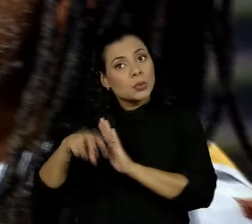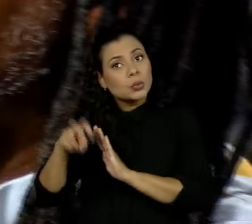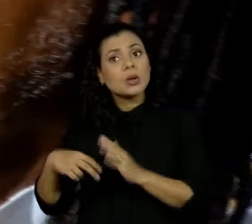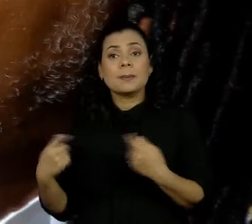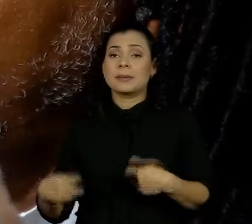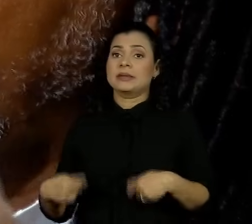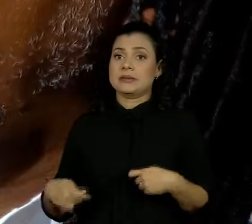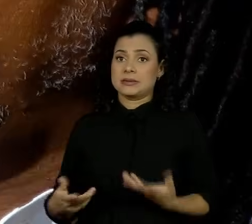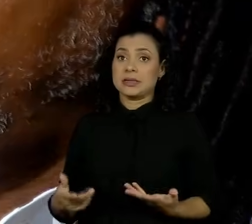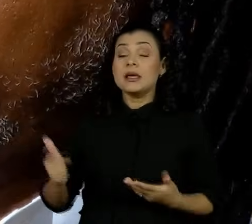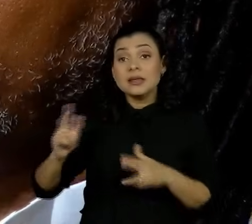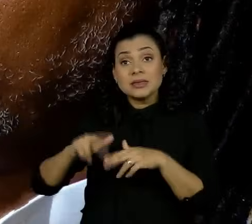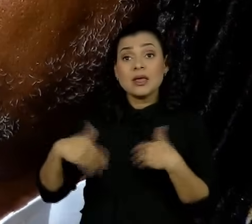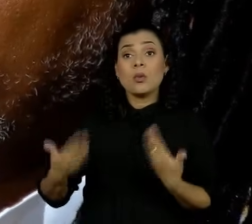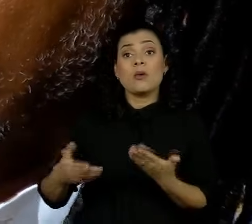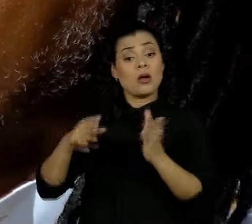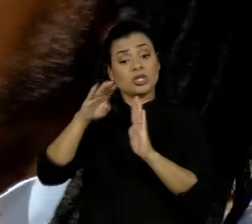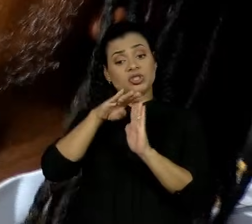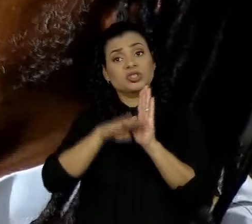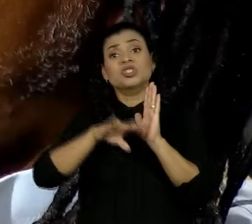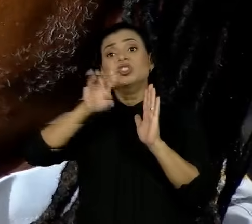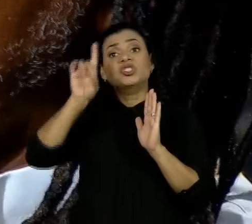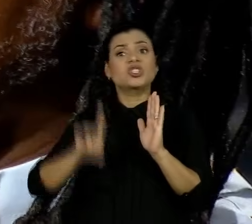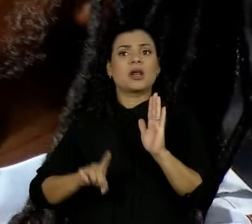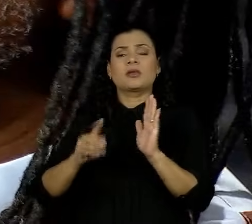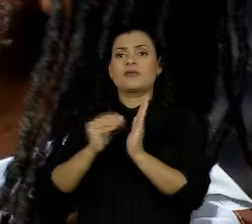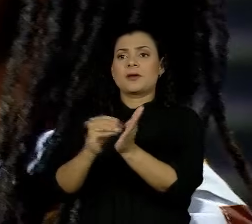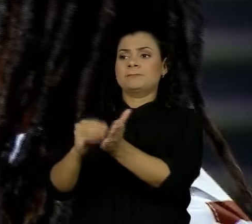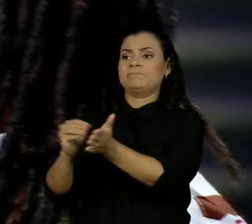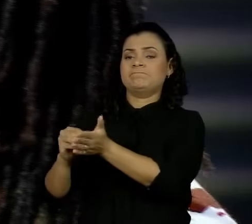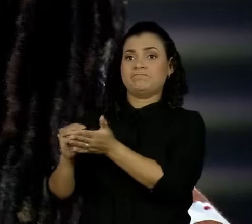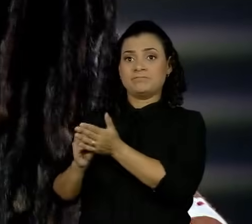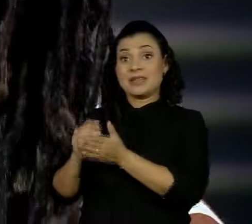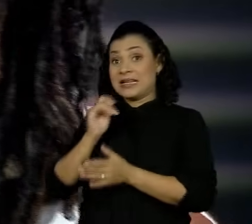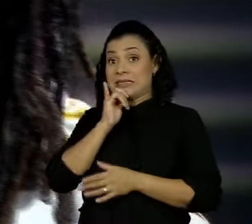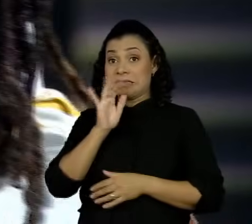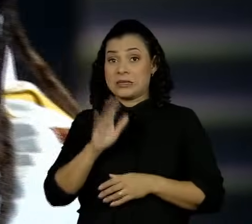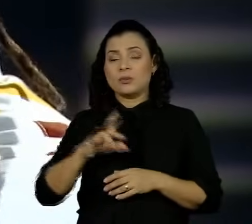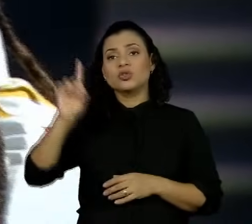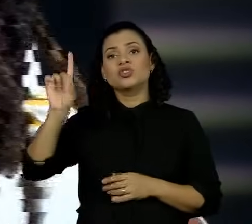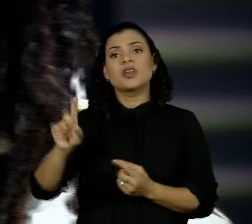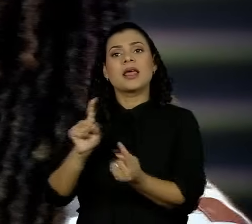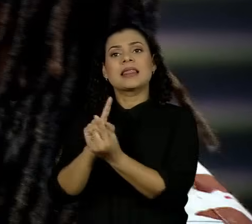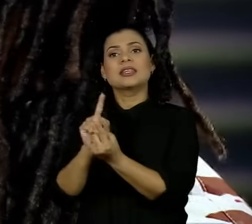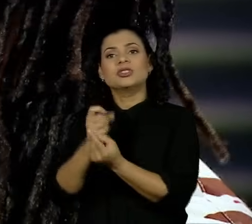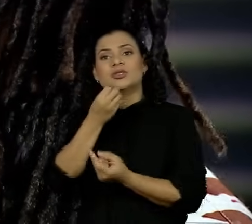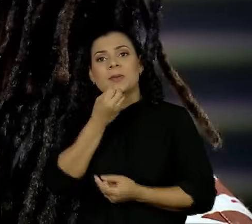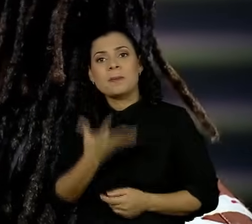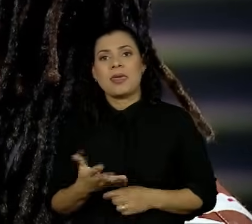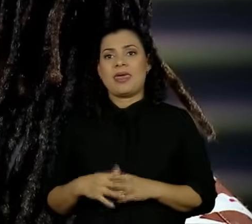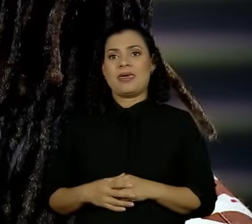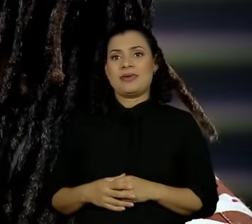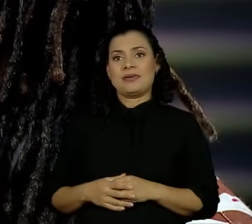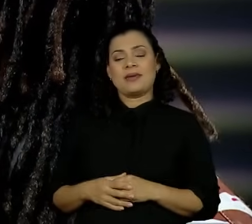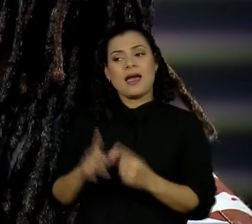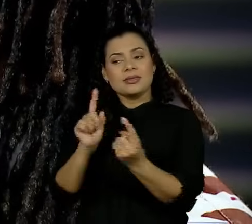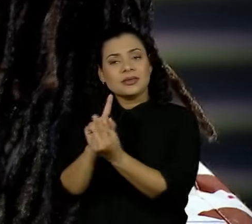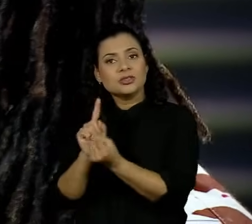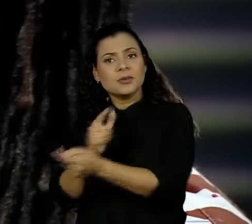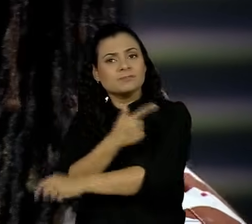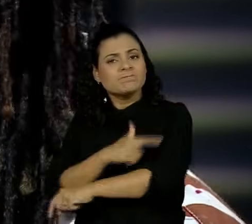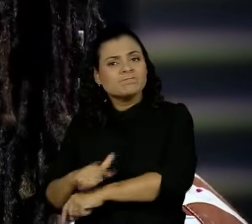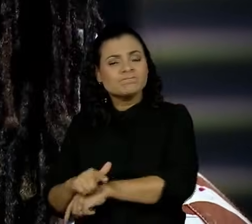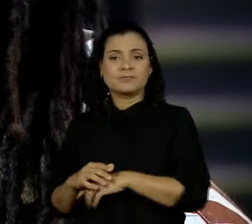muitos direitos que não são garantidos Ah, para muitas pessoas. O direito, por exemplo, de ser bem atendida tá, num serviço público, ah,